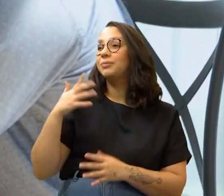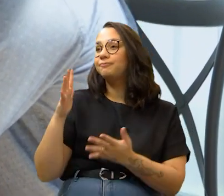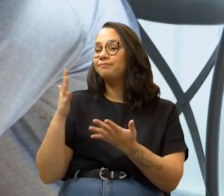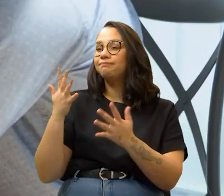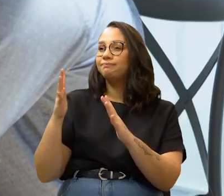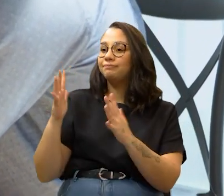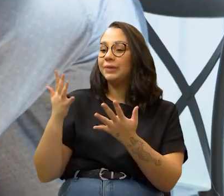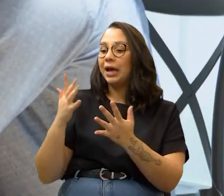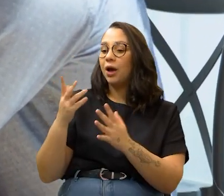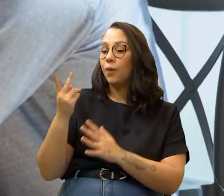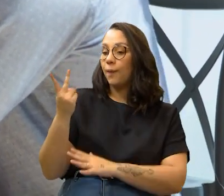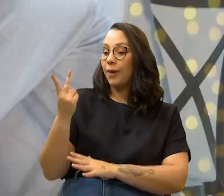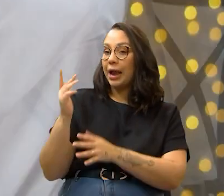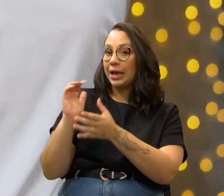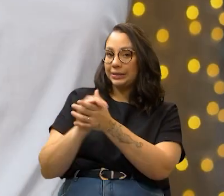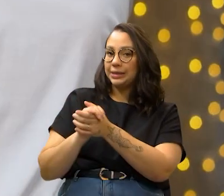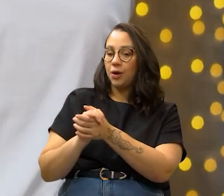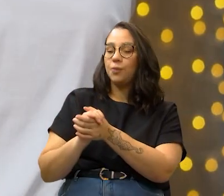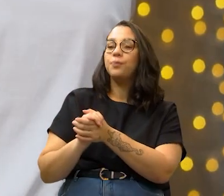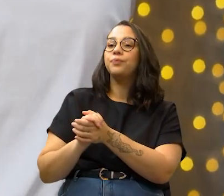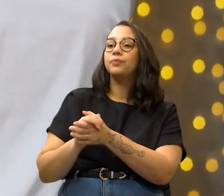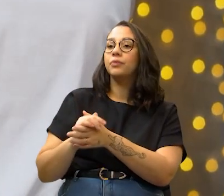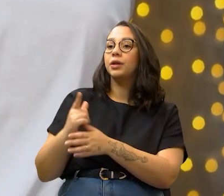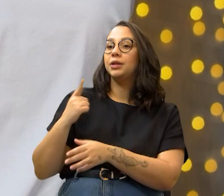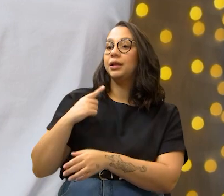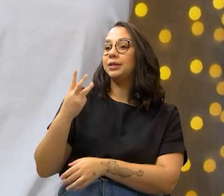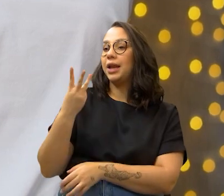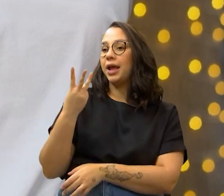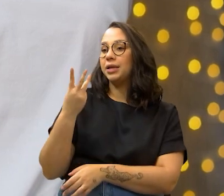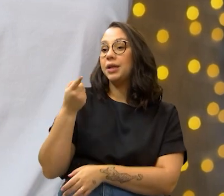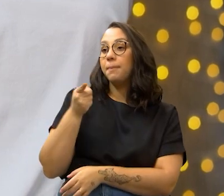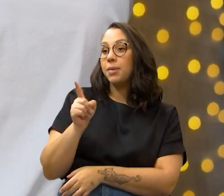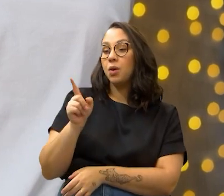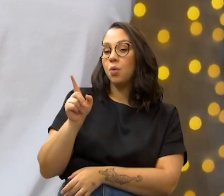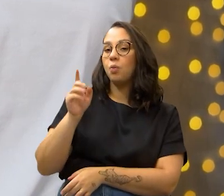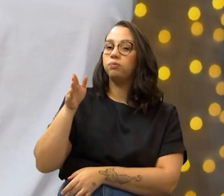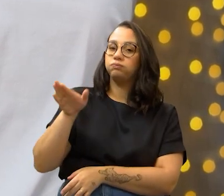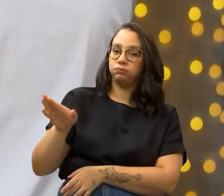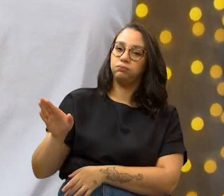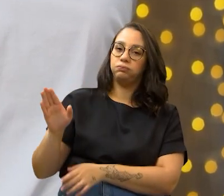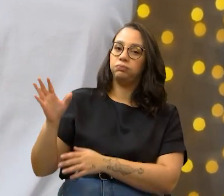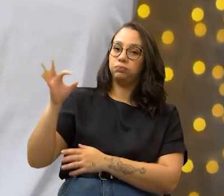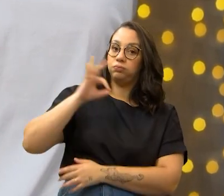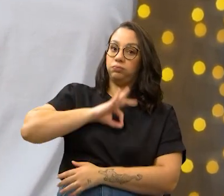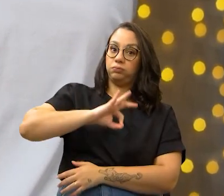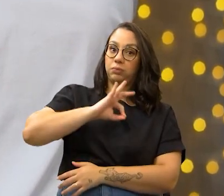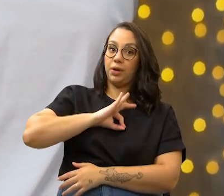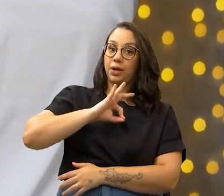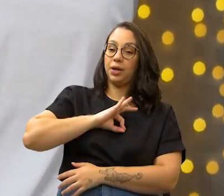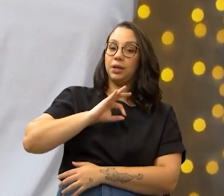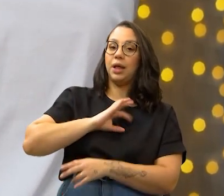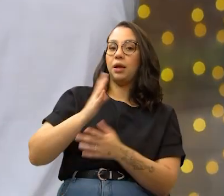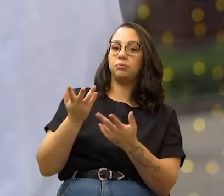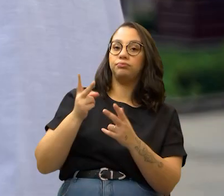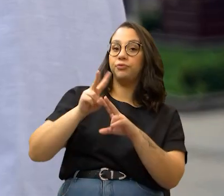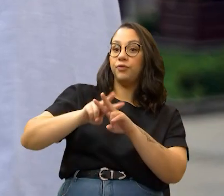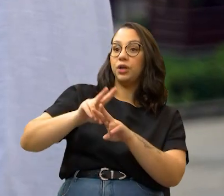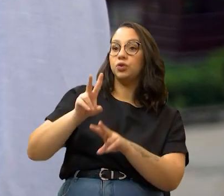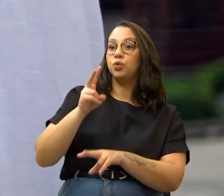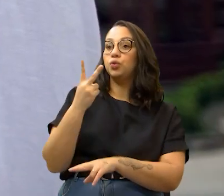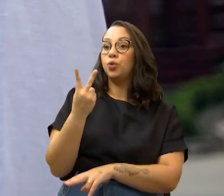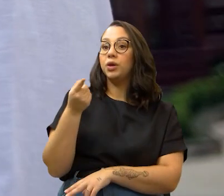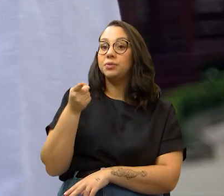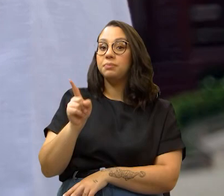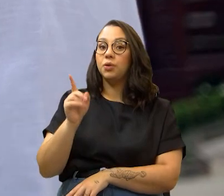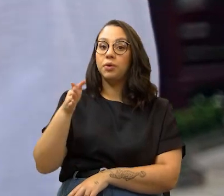Usando como média que um casal aí receba R$ 3.500 por mês e ele tenha de despesas fixas R$ 2.500.